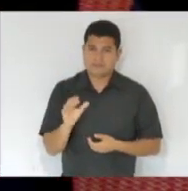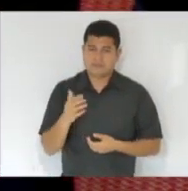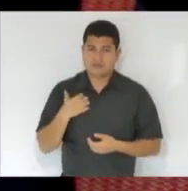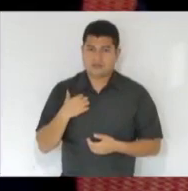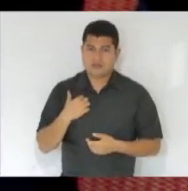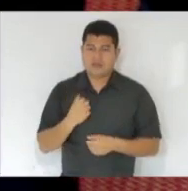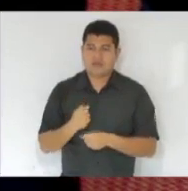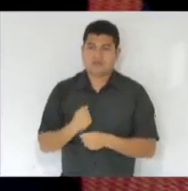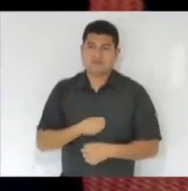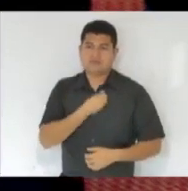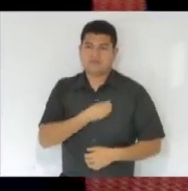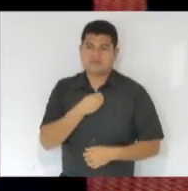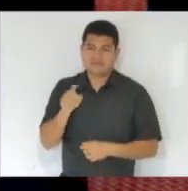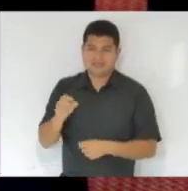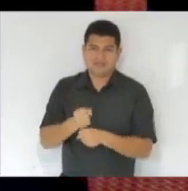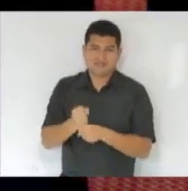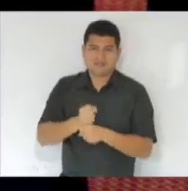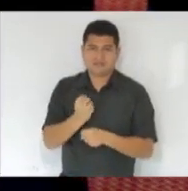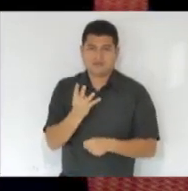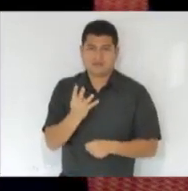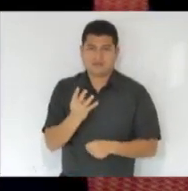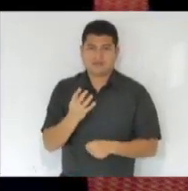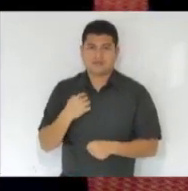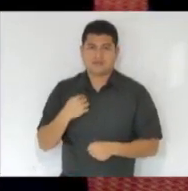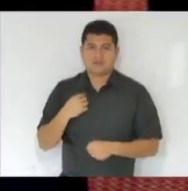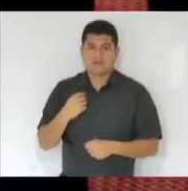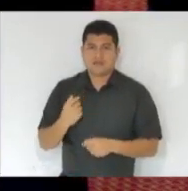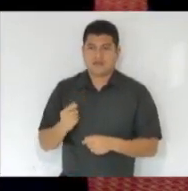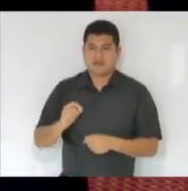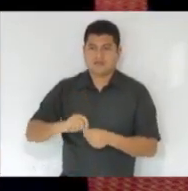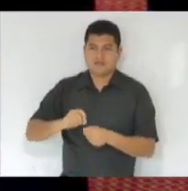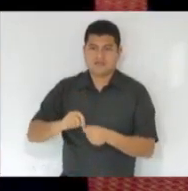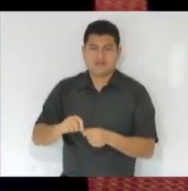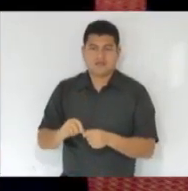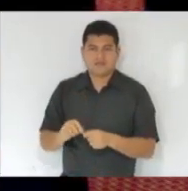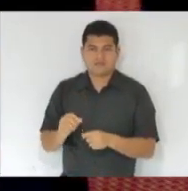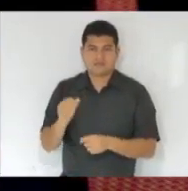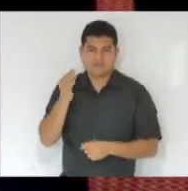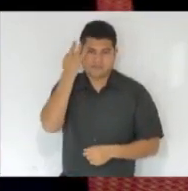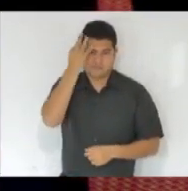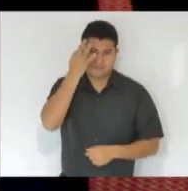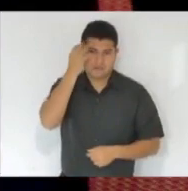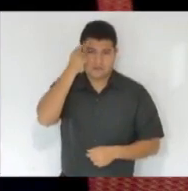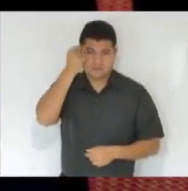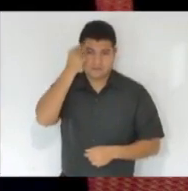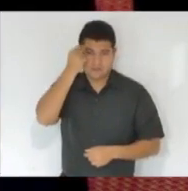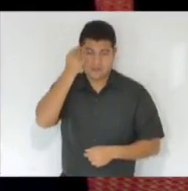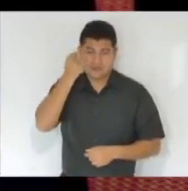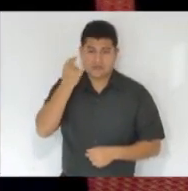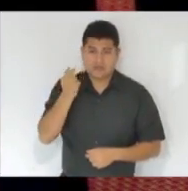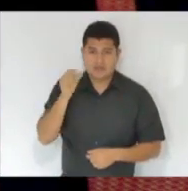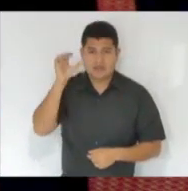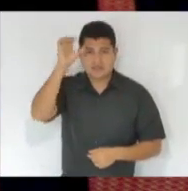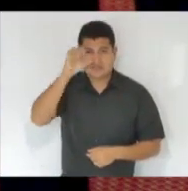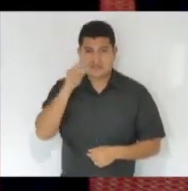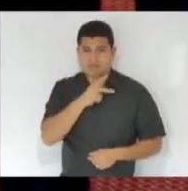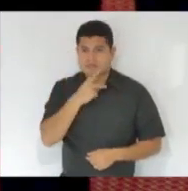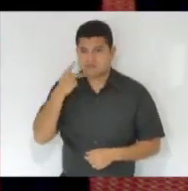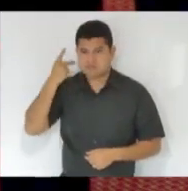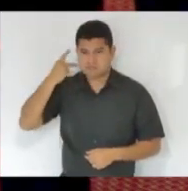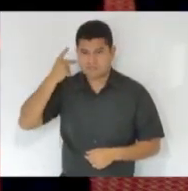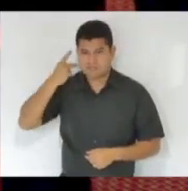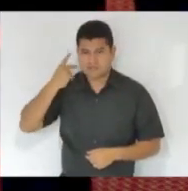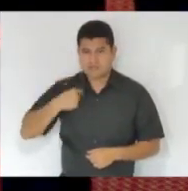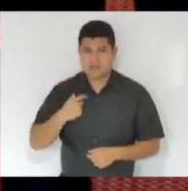por 4 anos em Balneário Camboriú, quando eu fazia ciência política em Itajaí. E a gente sempre escutava o pessoal: